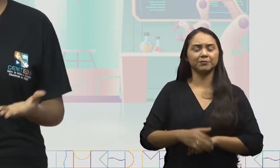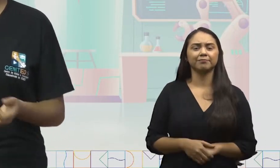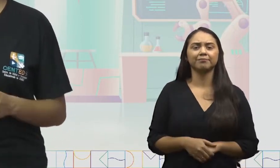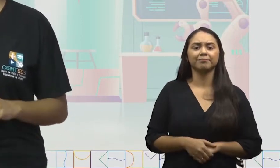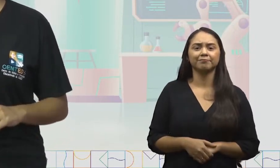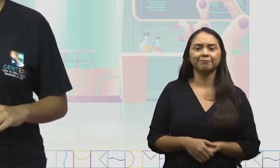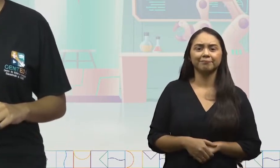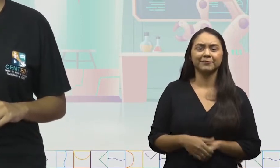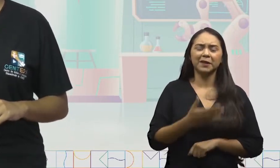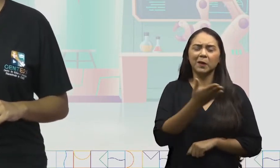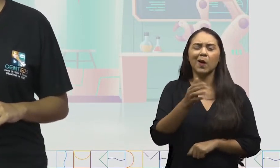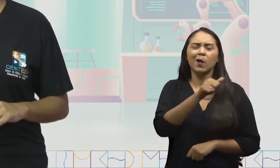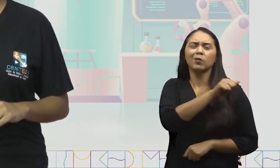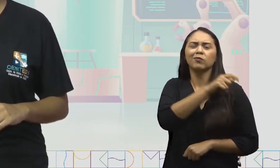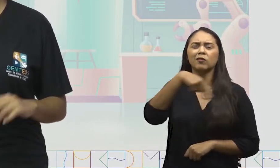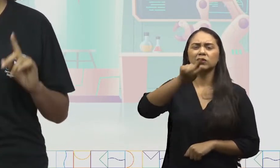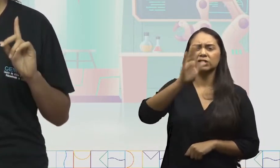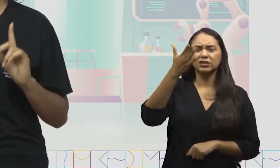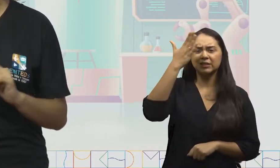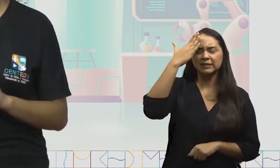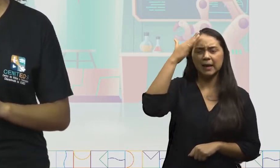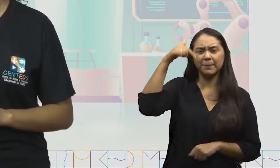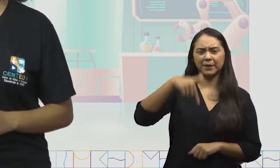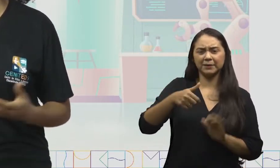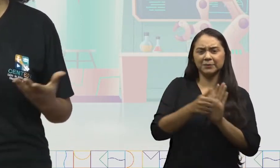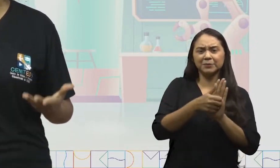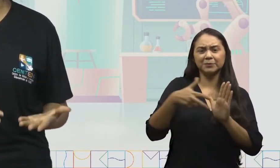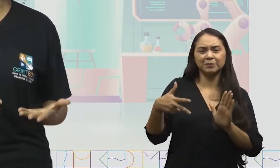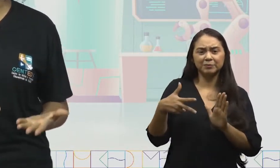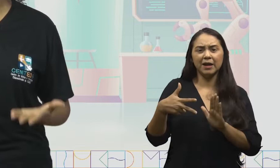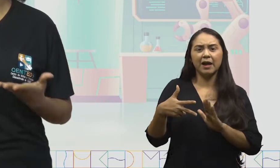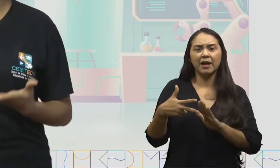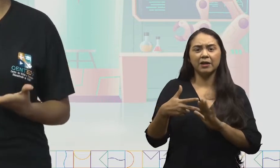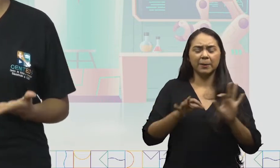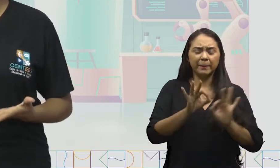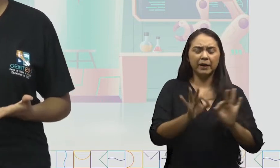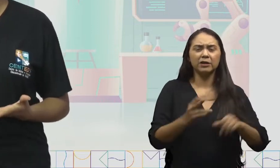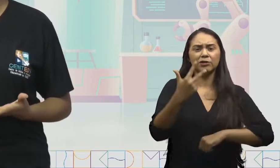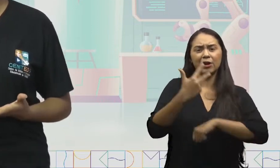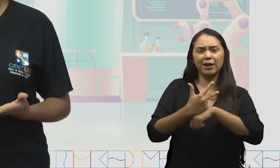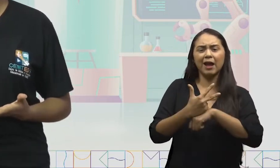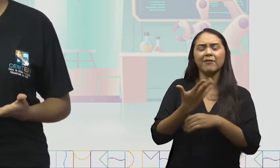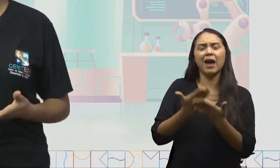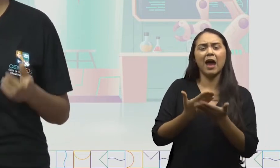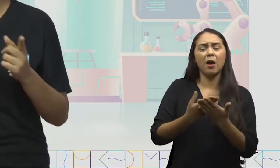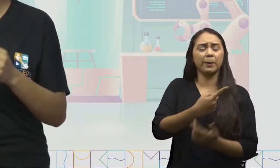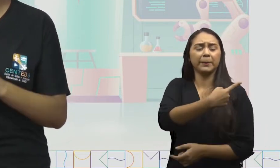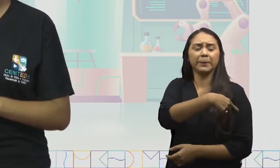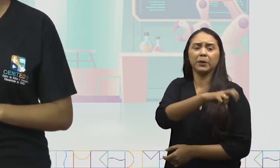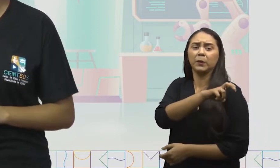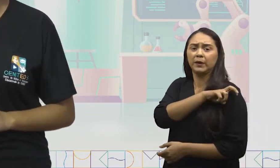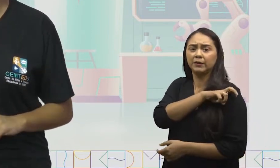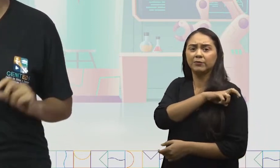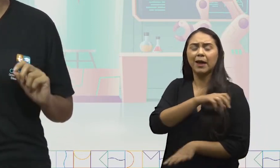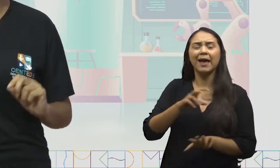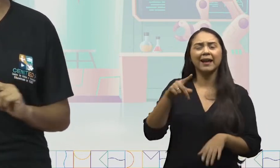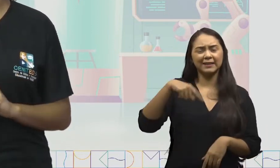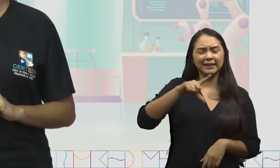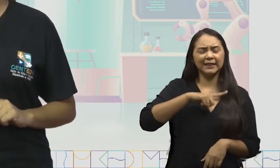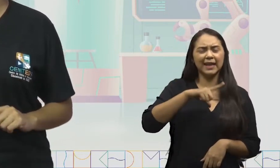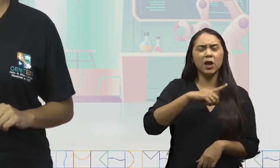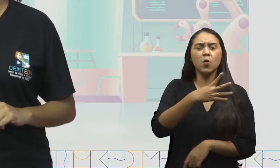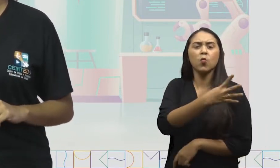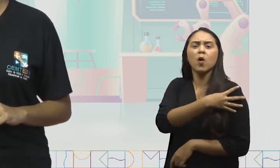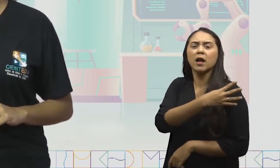sabe que o Centro de Mídias da CEMED Manaus produz aulas do 1º ao 5º ano, não é mesmo? E no 4º ano, há